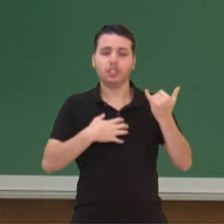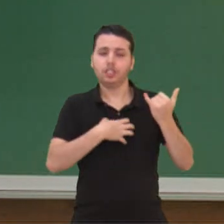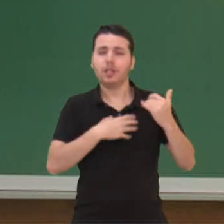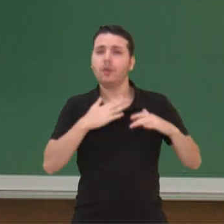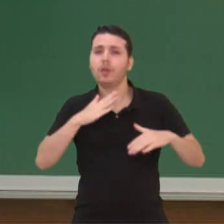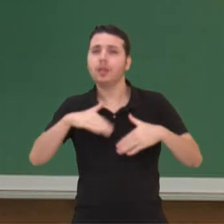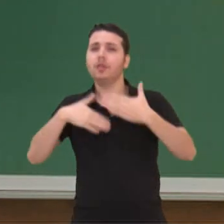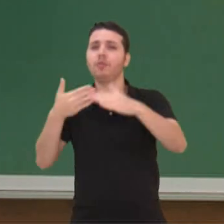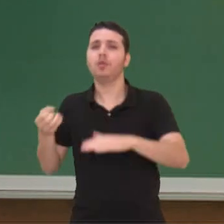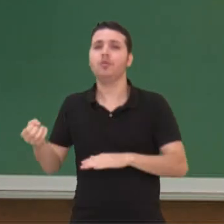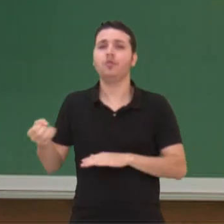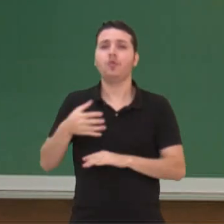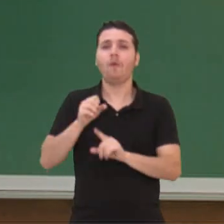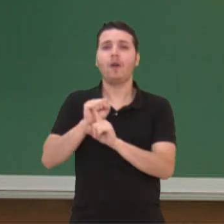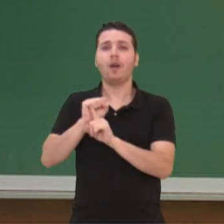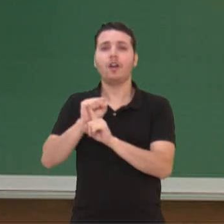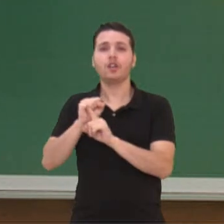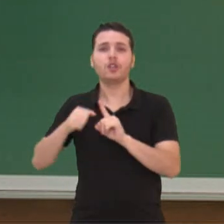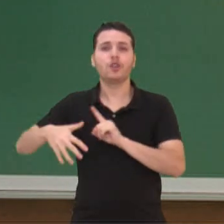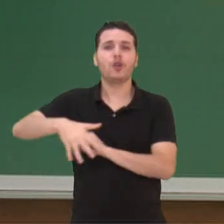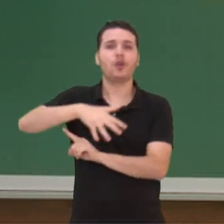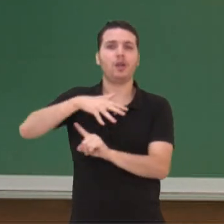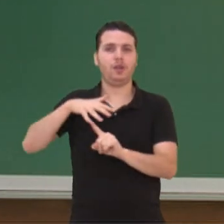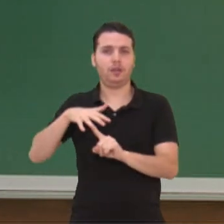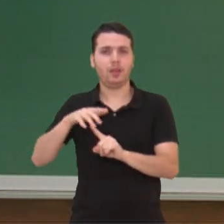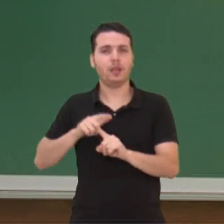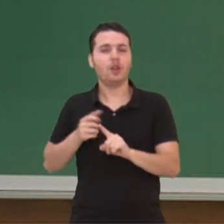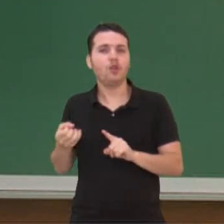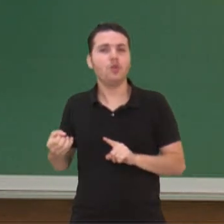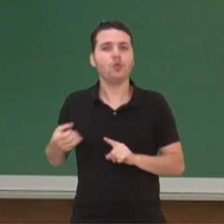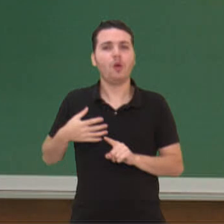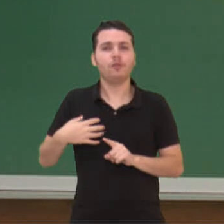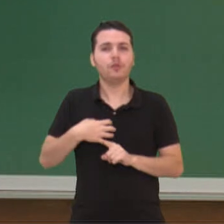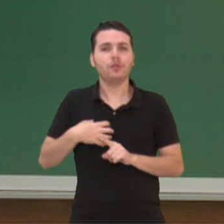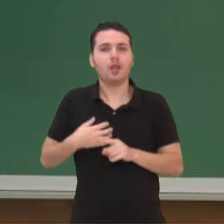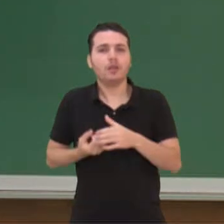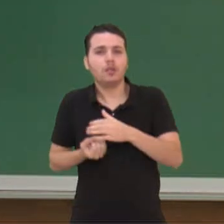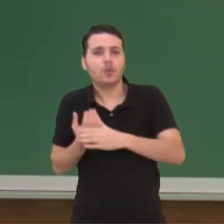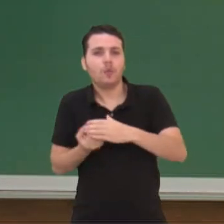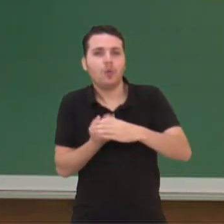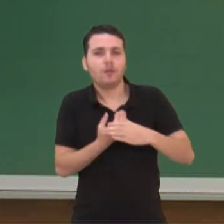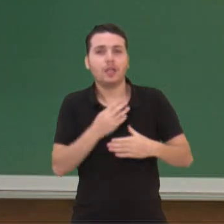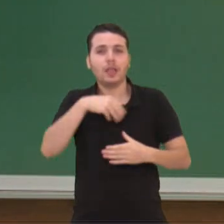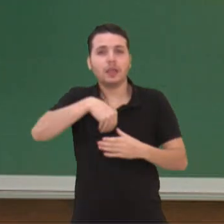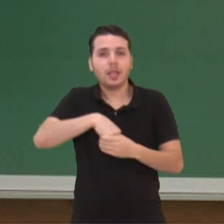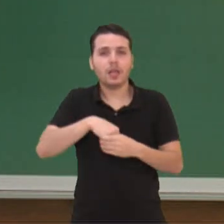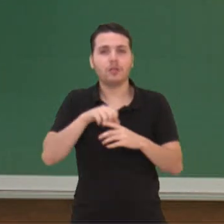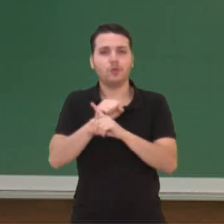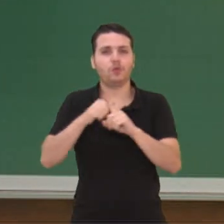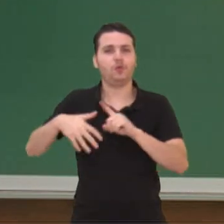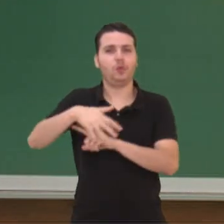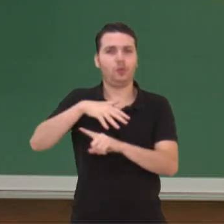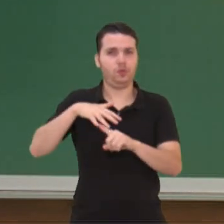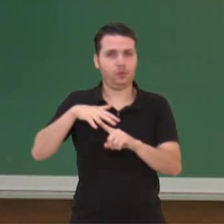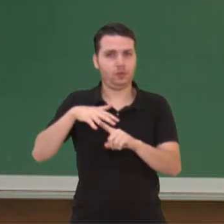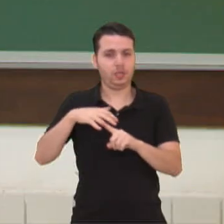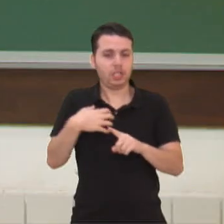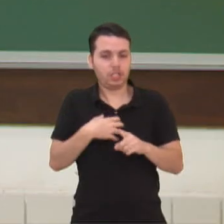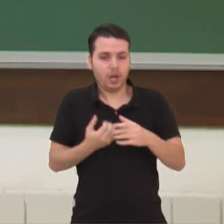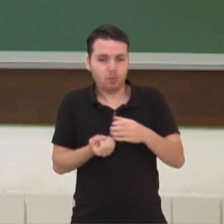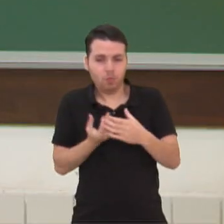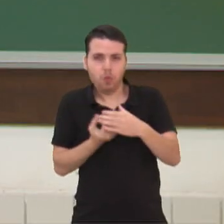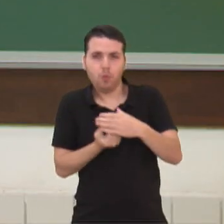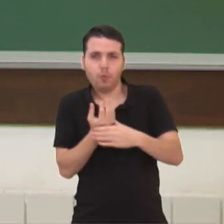sociedade, né? Então de um novo arranjo produtivo dentro dessas sociedades. Esse novo arranjo